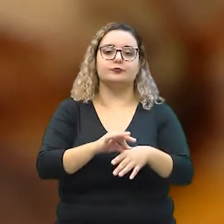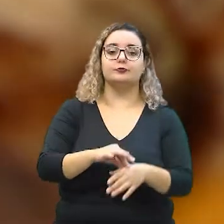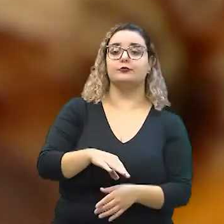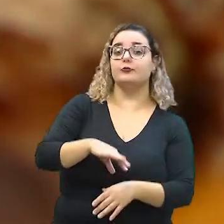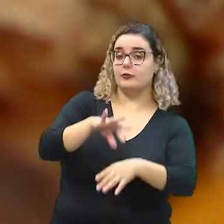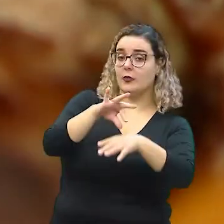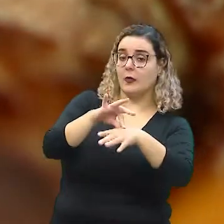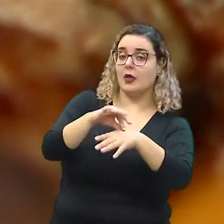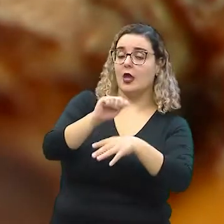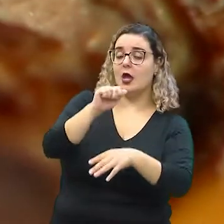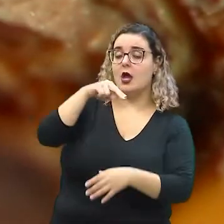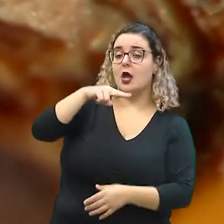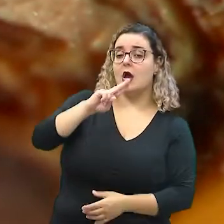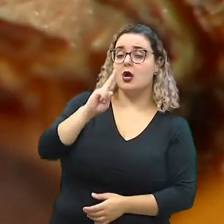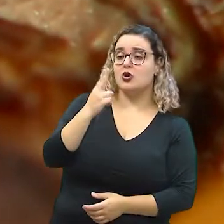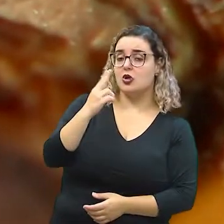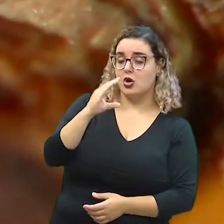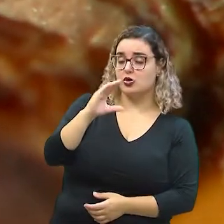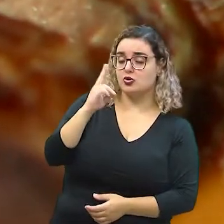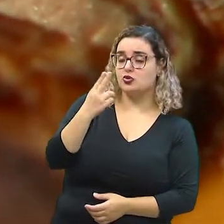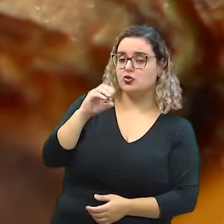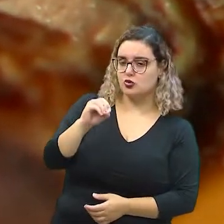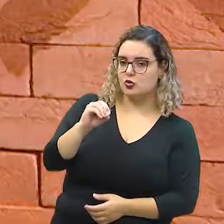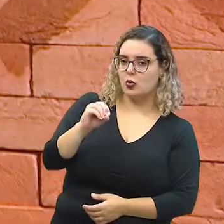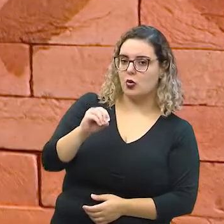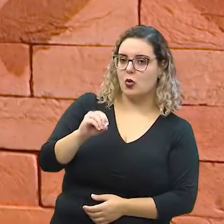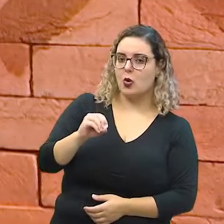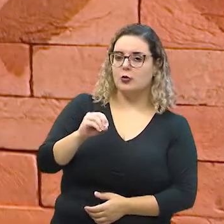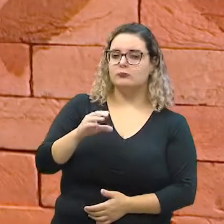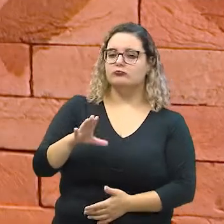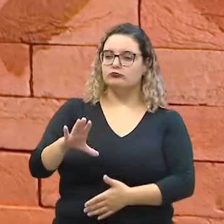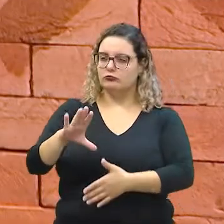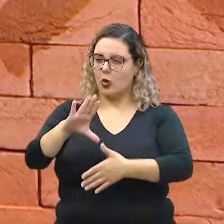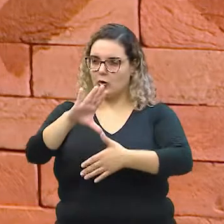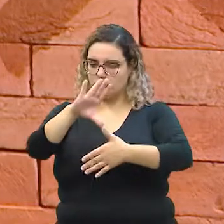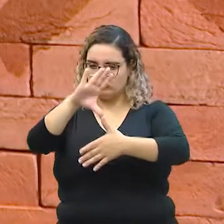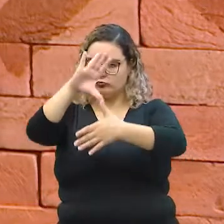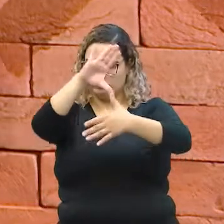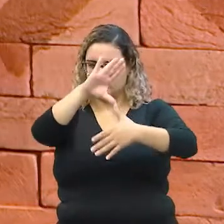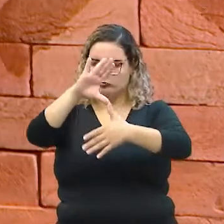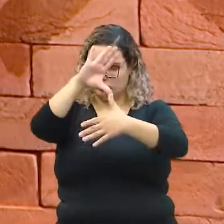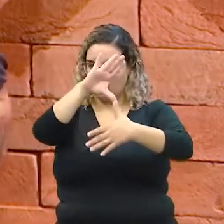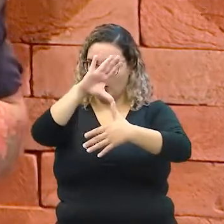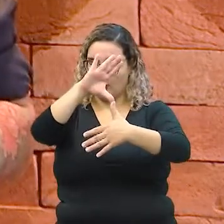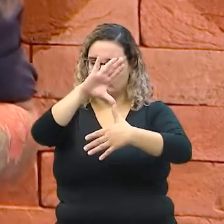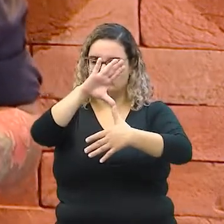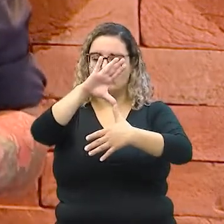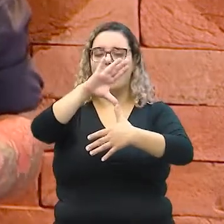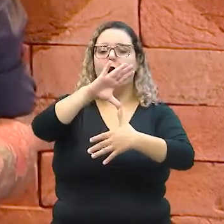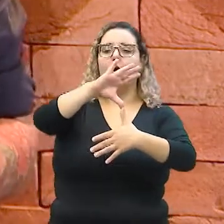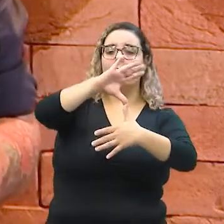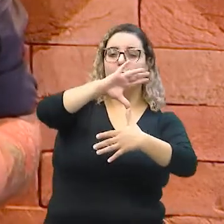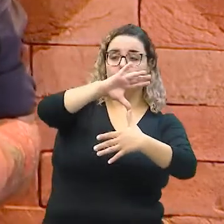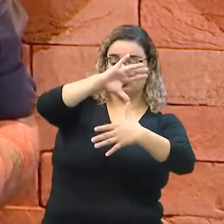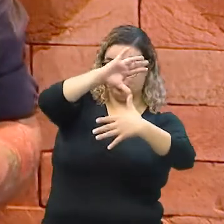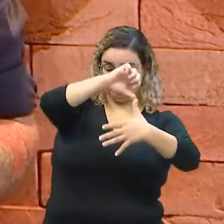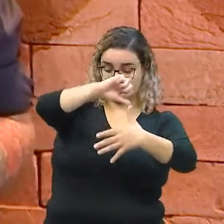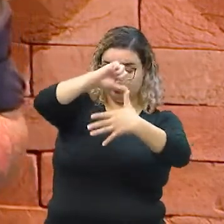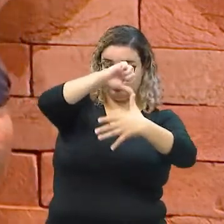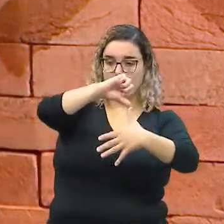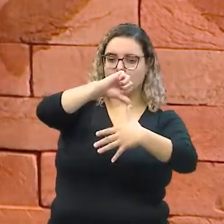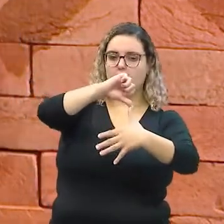ele é original, assim, na parte da América Latina, principalmente Argentina e Uruguai, né? Ancho de